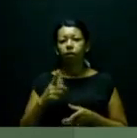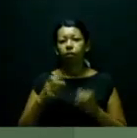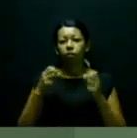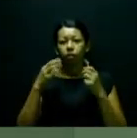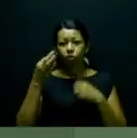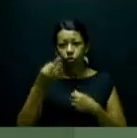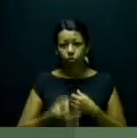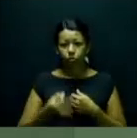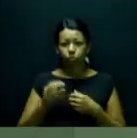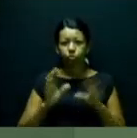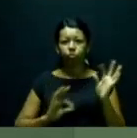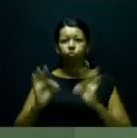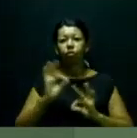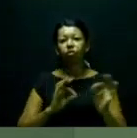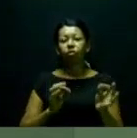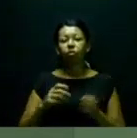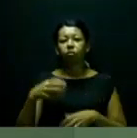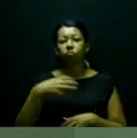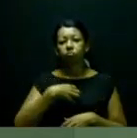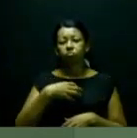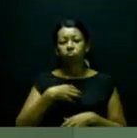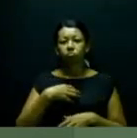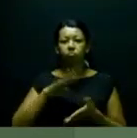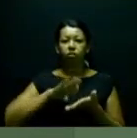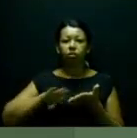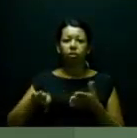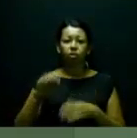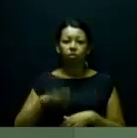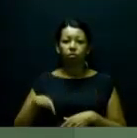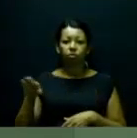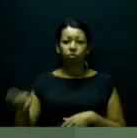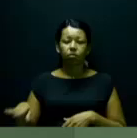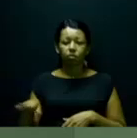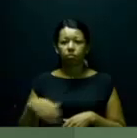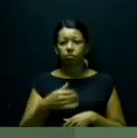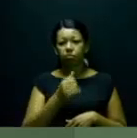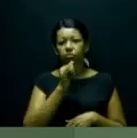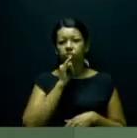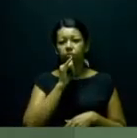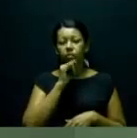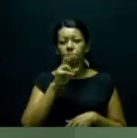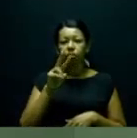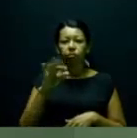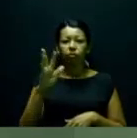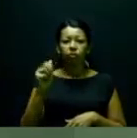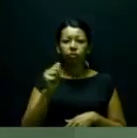um projeto deste tipo, tirar as crianças, nobre vereador Jair, um exemplo da Vila